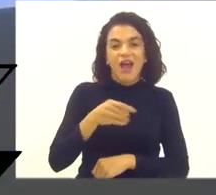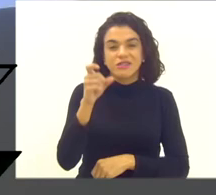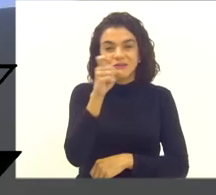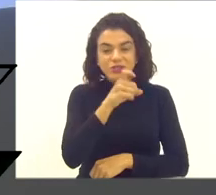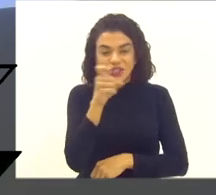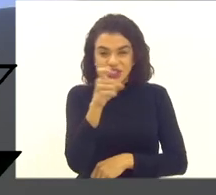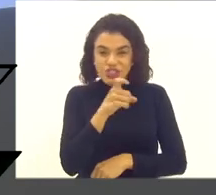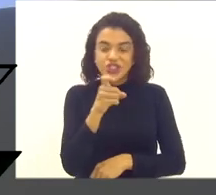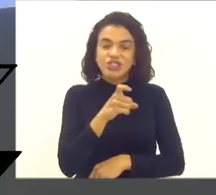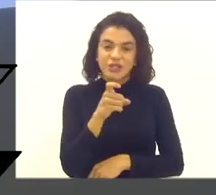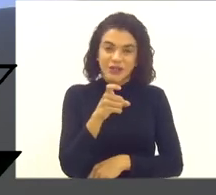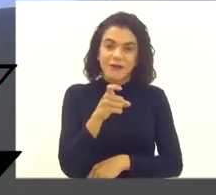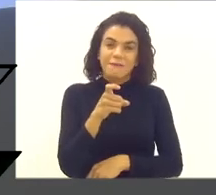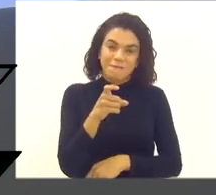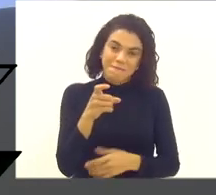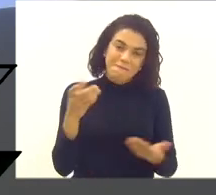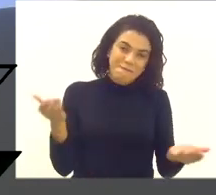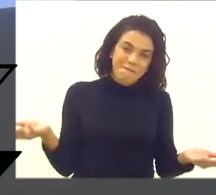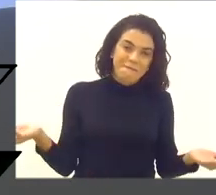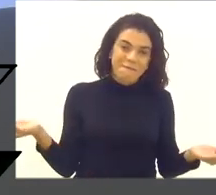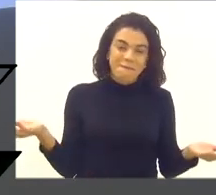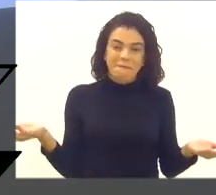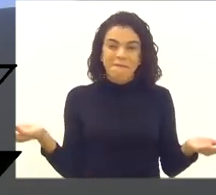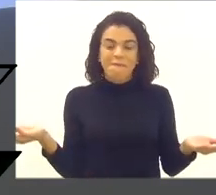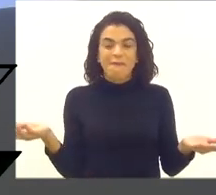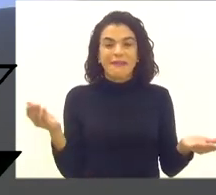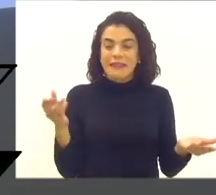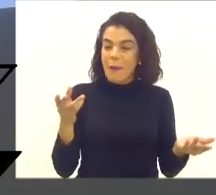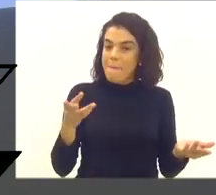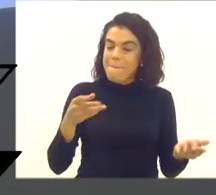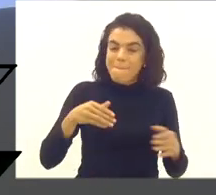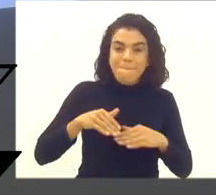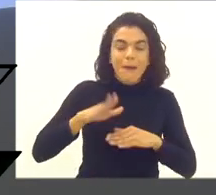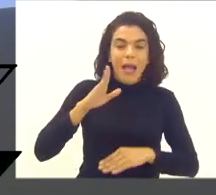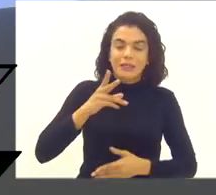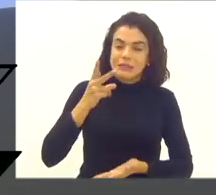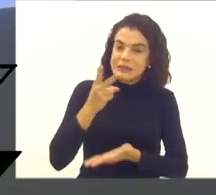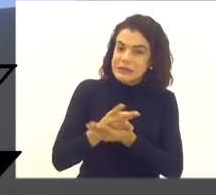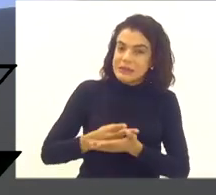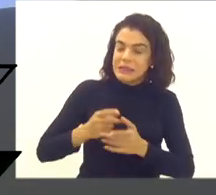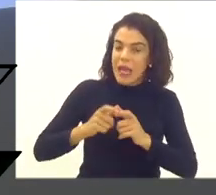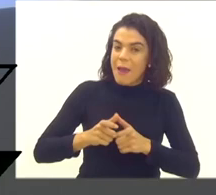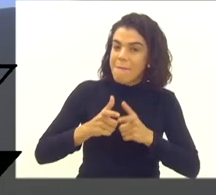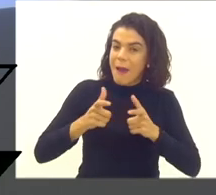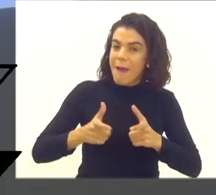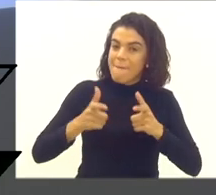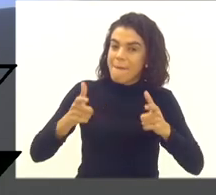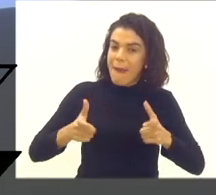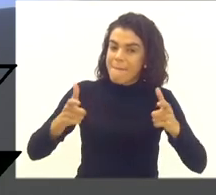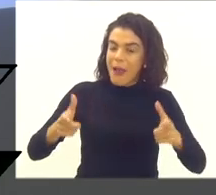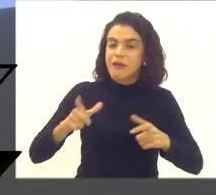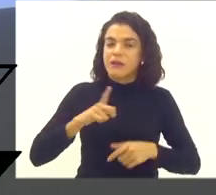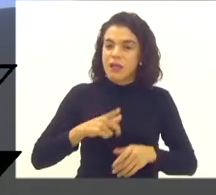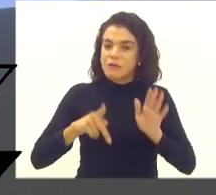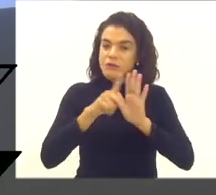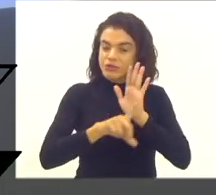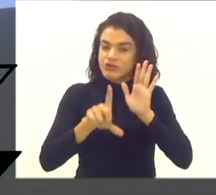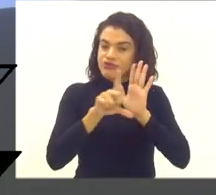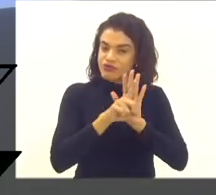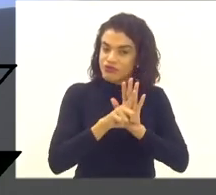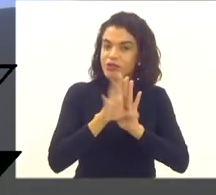mentira a gente né cada vez mais a gente escuta esses termos a gente tem projetos de lei aí